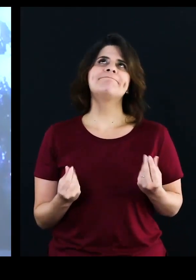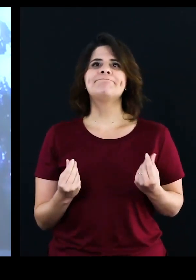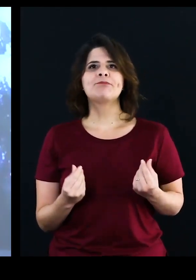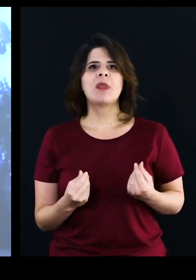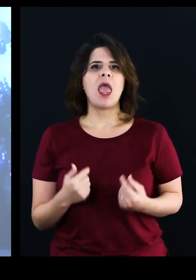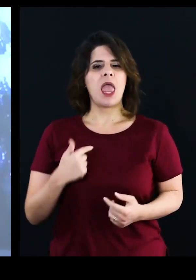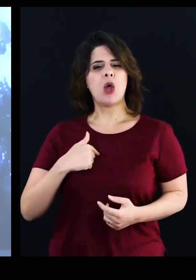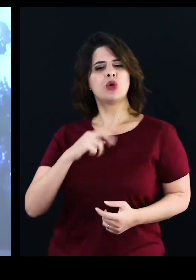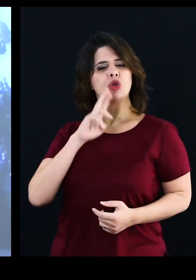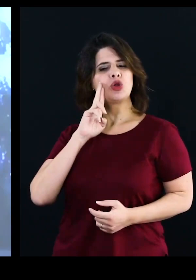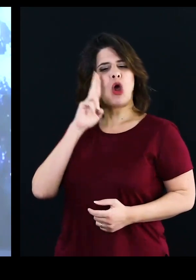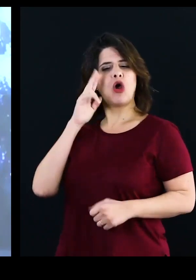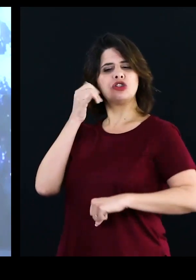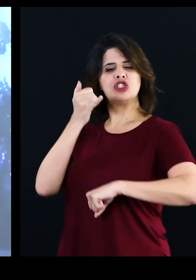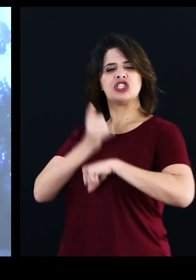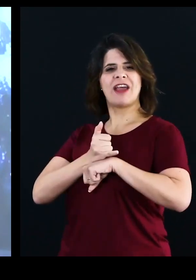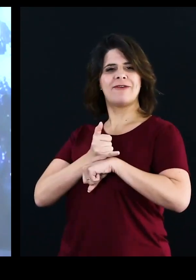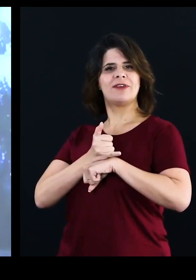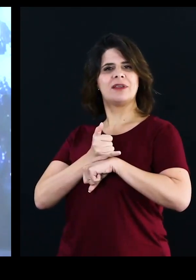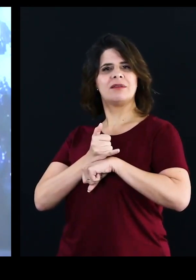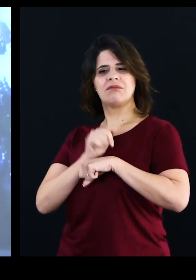dono